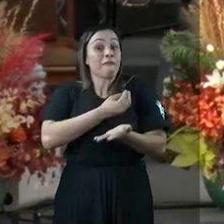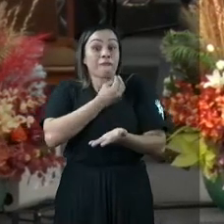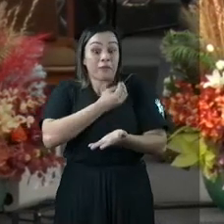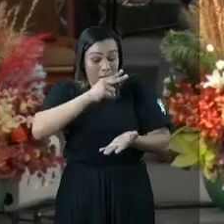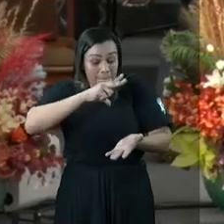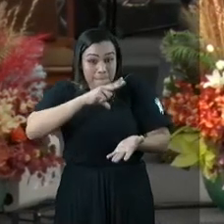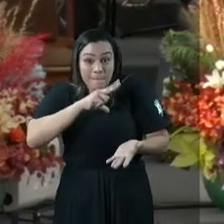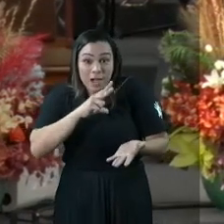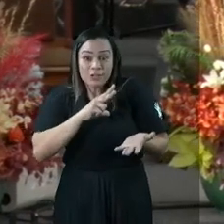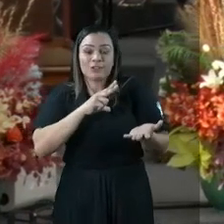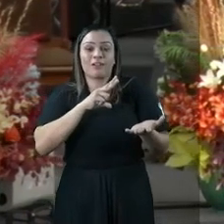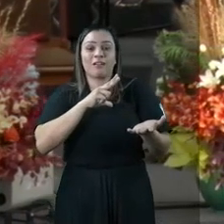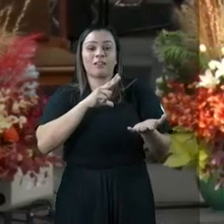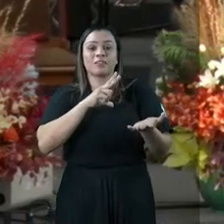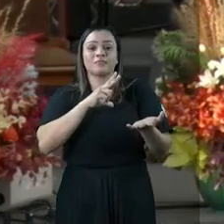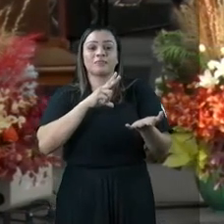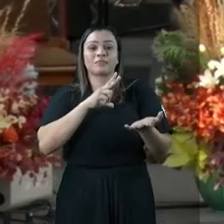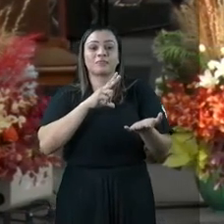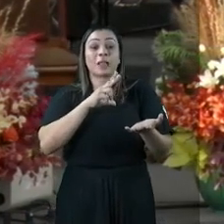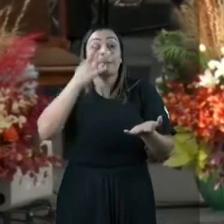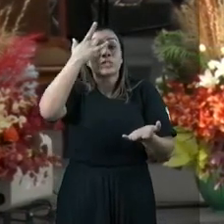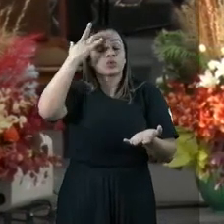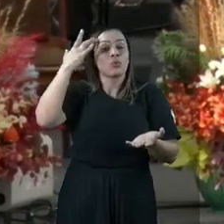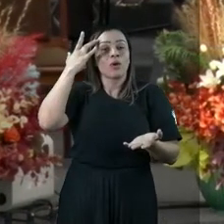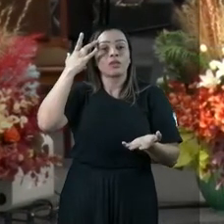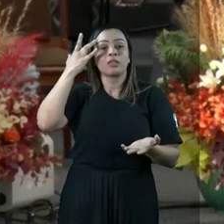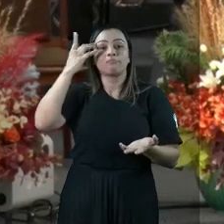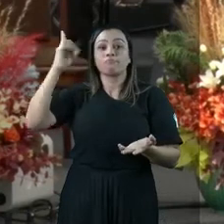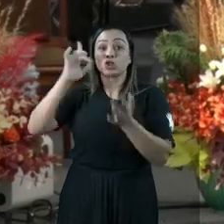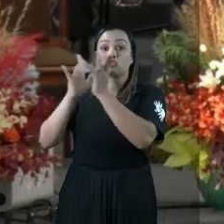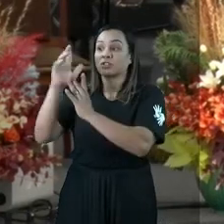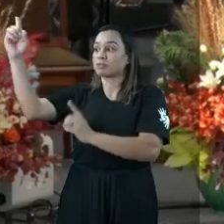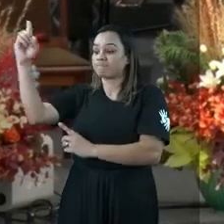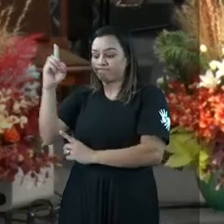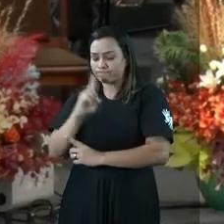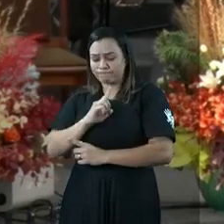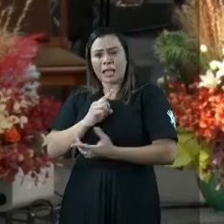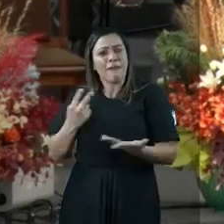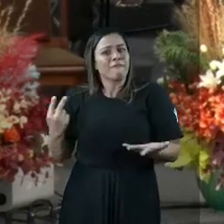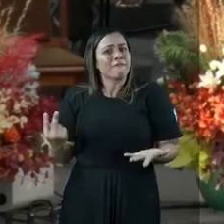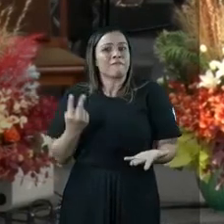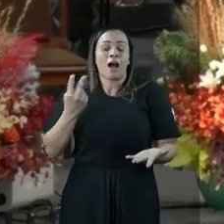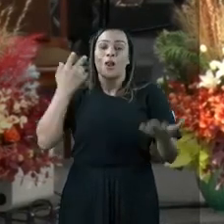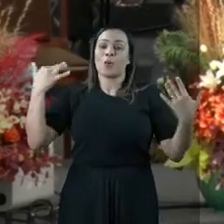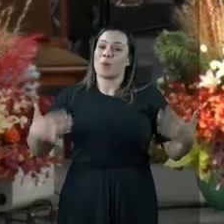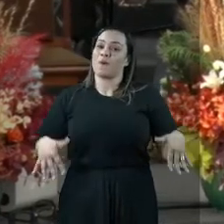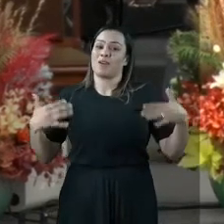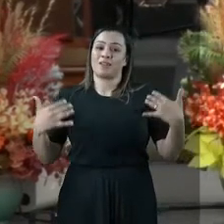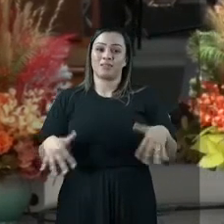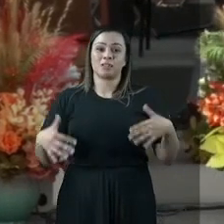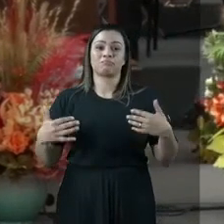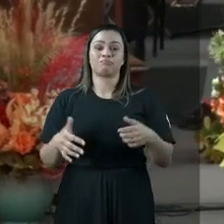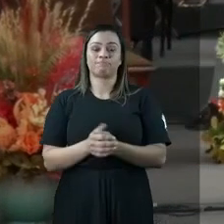porque quem valoriza a entrada do Rei da Glória em sua vida? Por que não falar dos dois vendavais que os